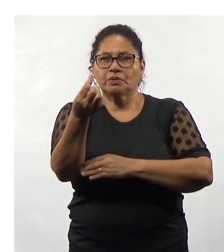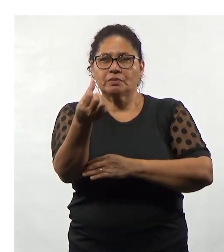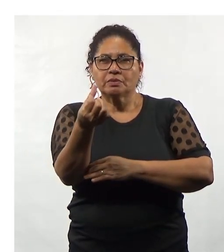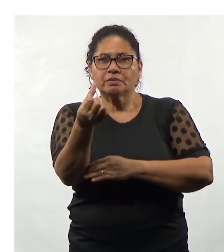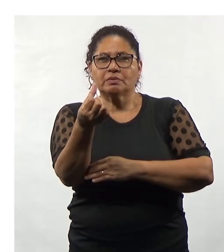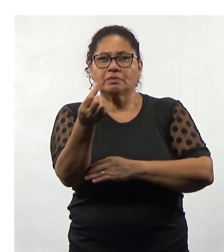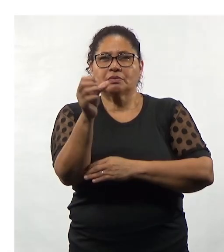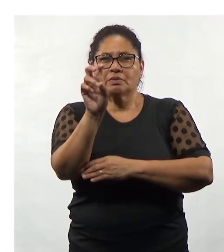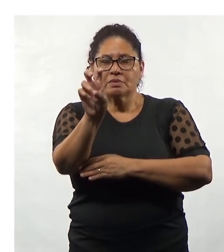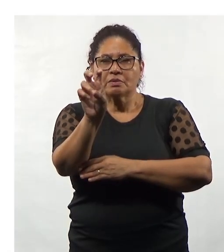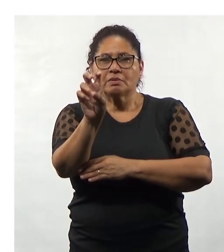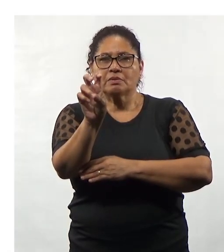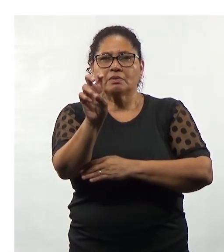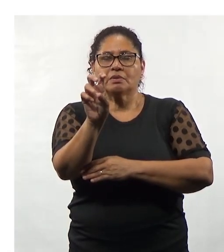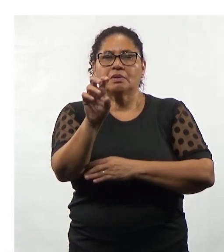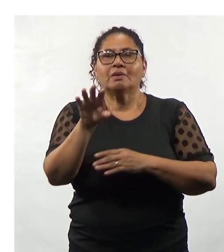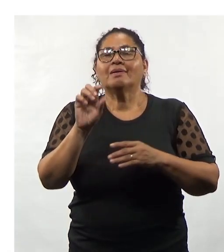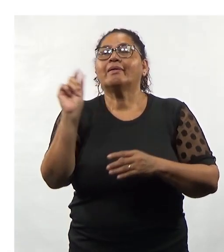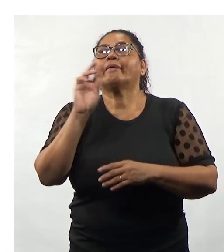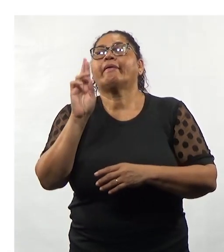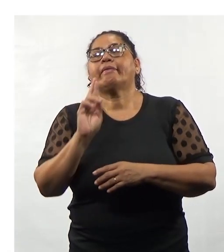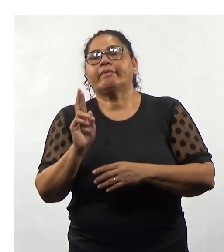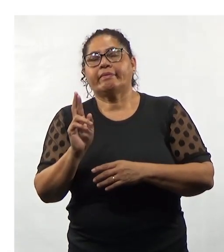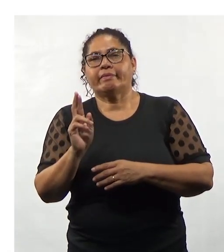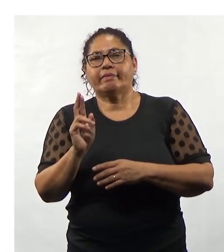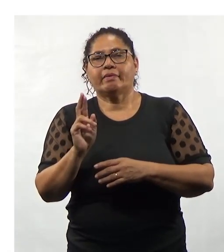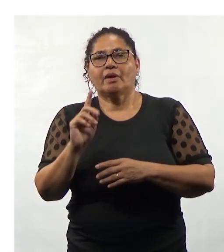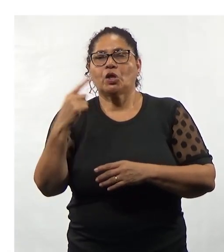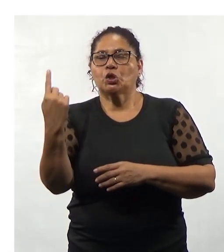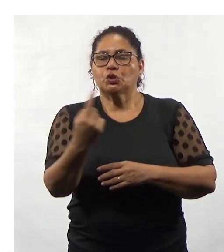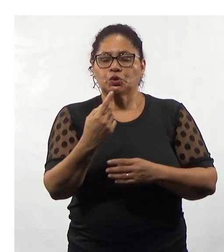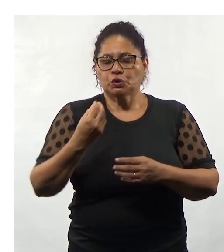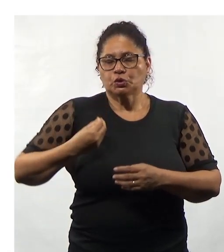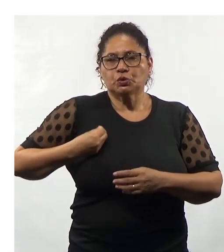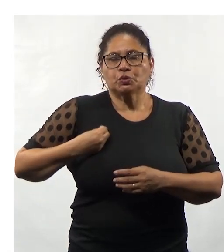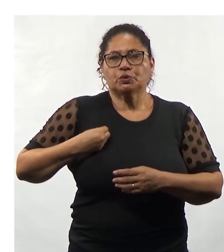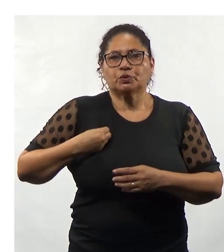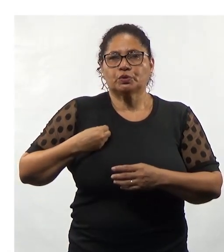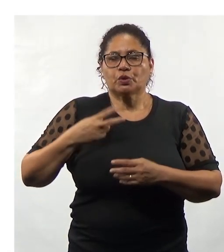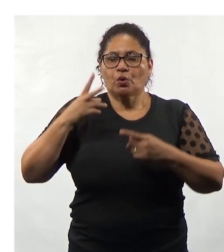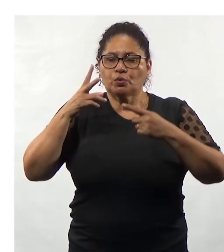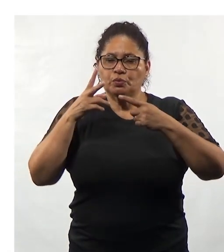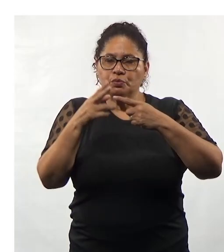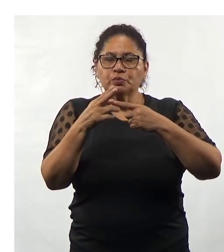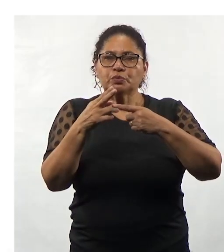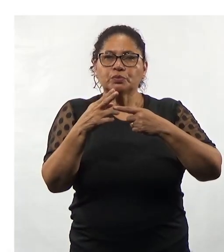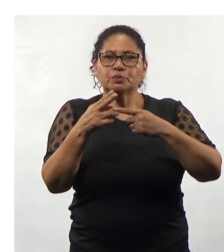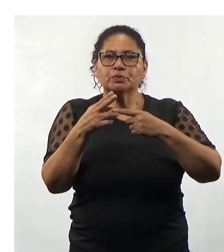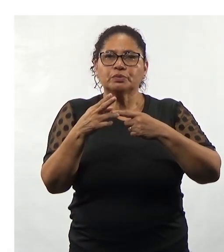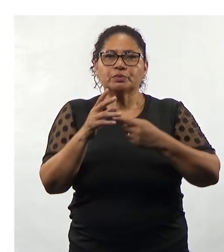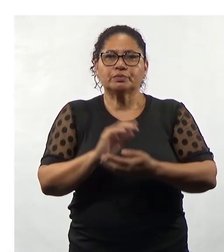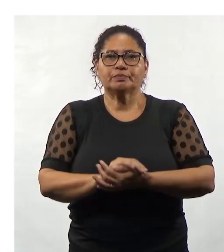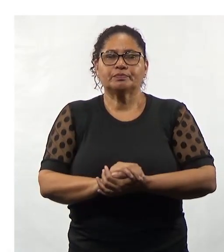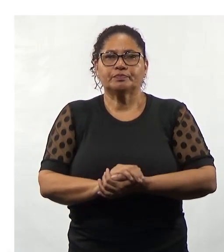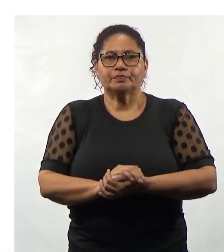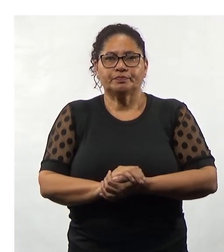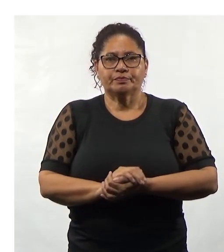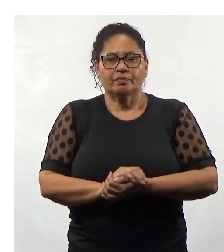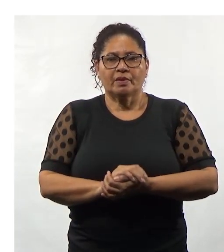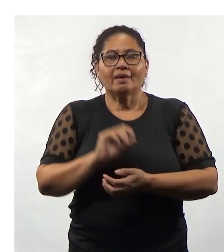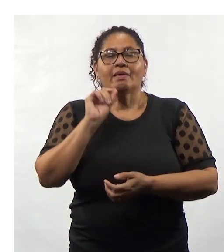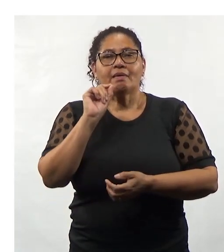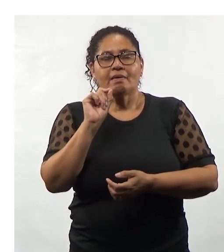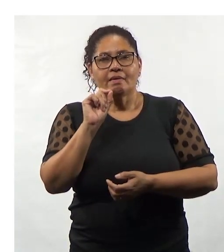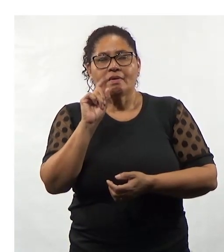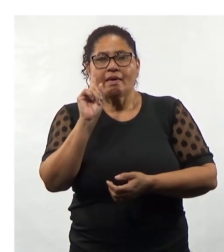estão selecionados. Quem é 16,56? É a nossa nota de corte, não é? Que seria